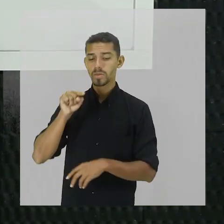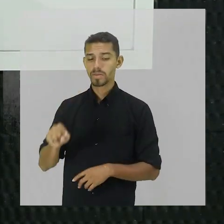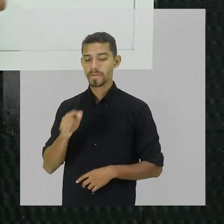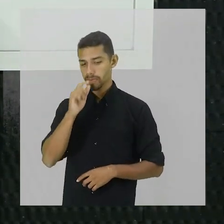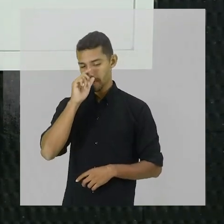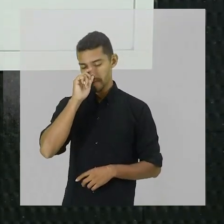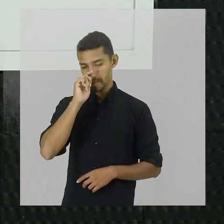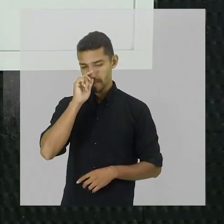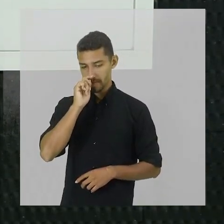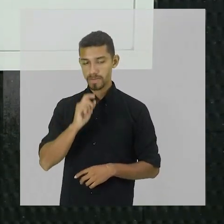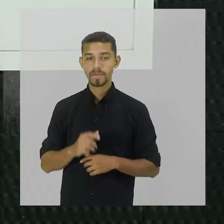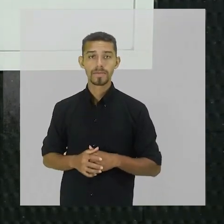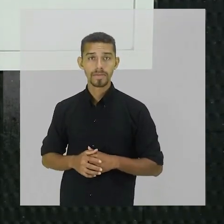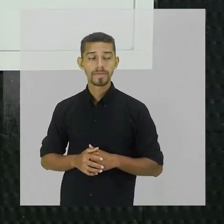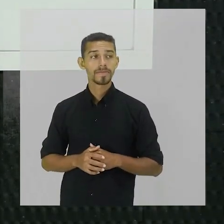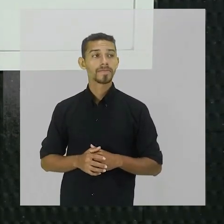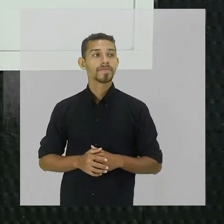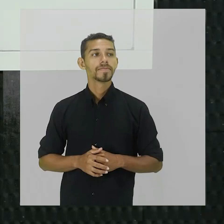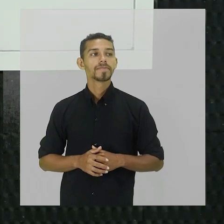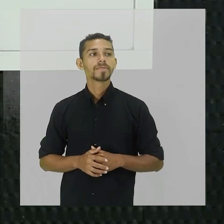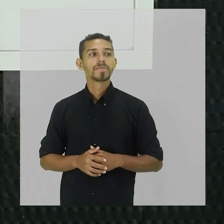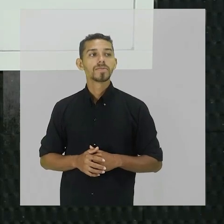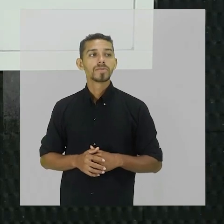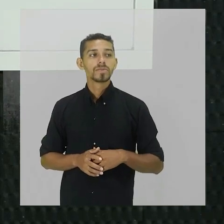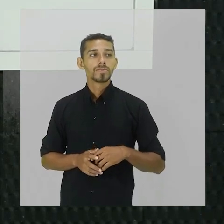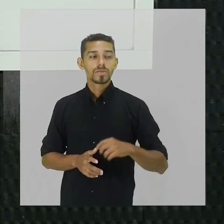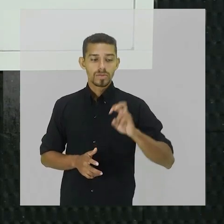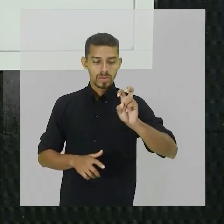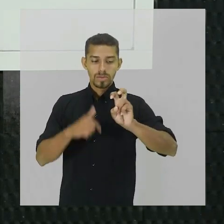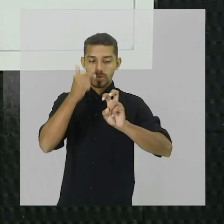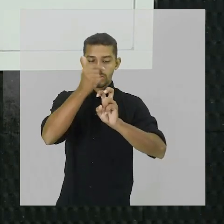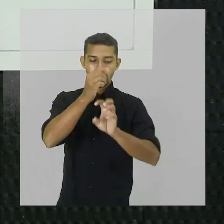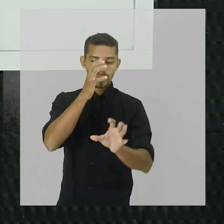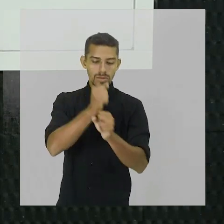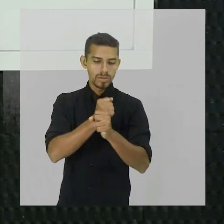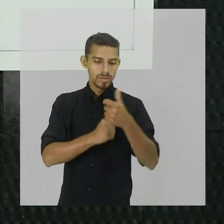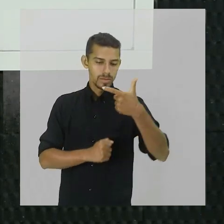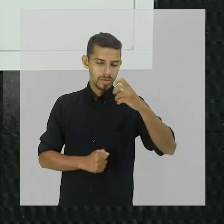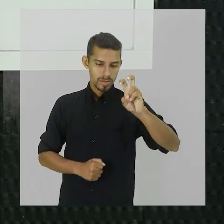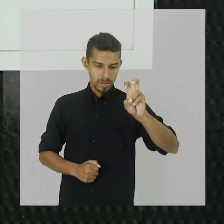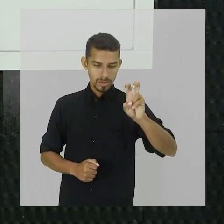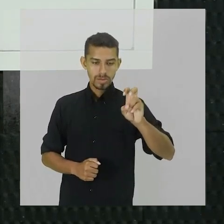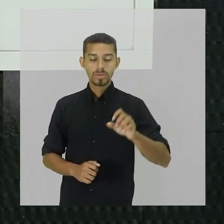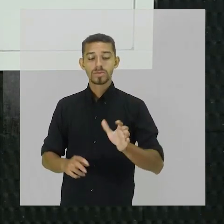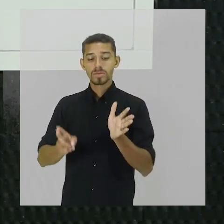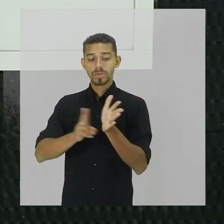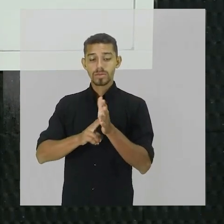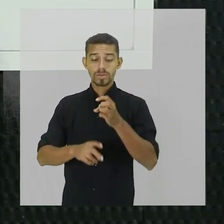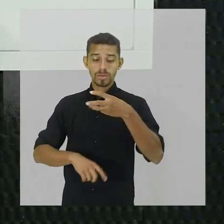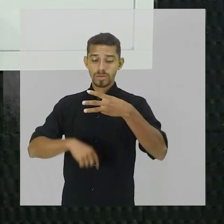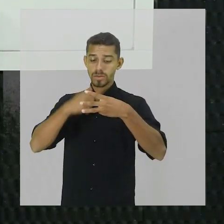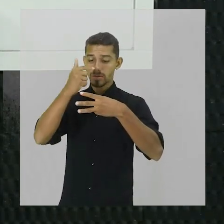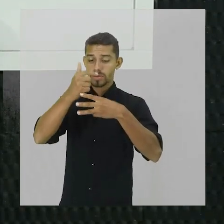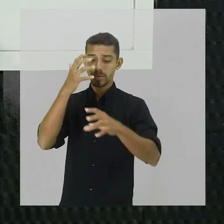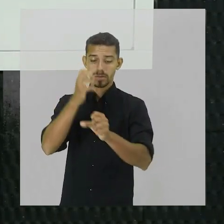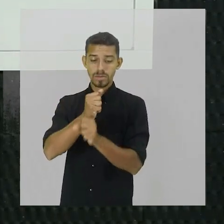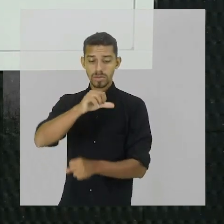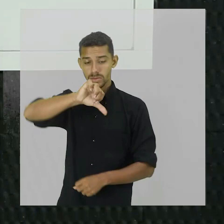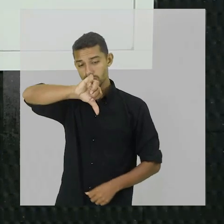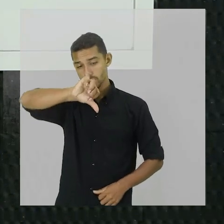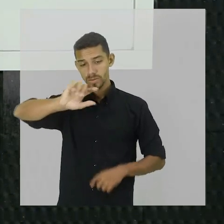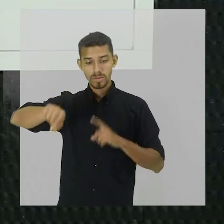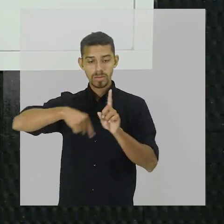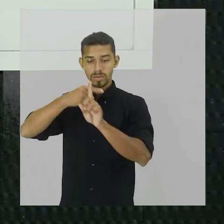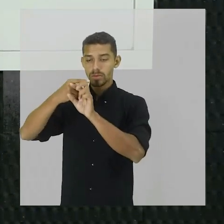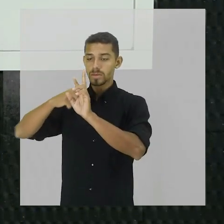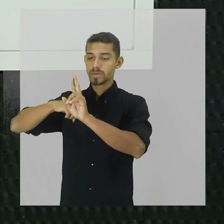Tá? Então, vamos fazer essa conta aqui. Você vai ter 25 igual a 9, né? Mais o